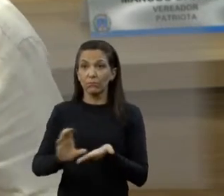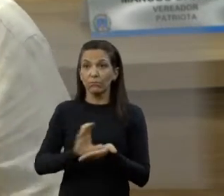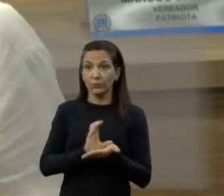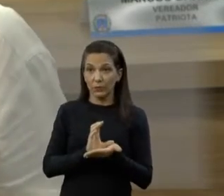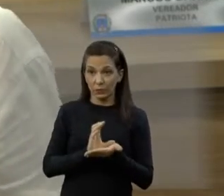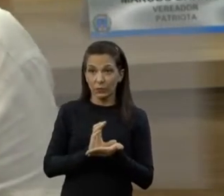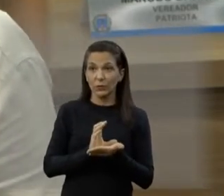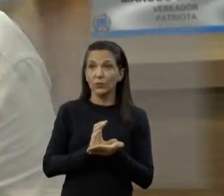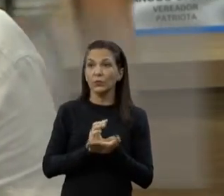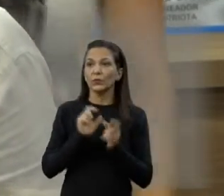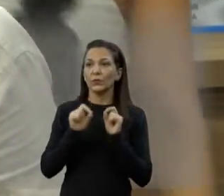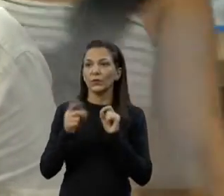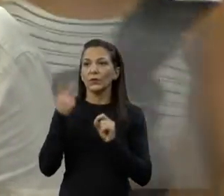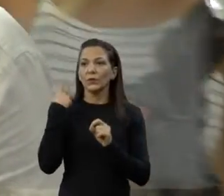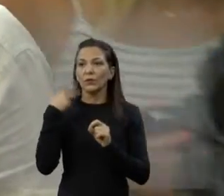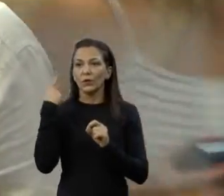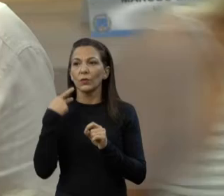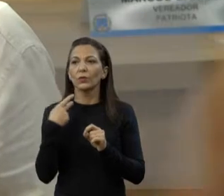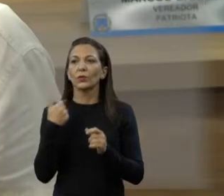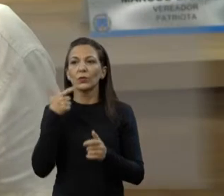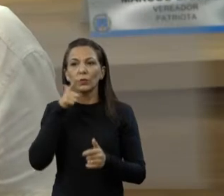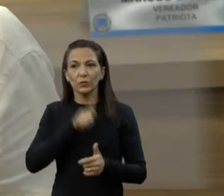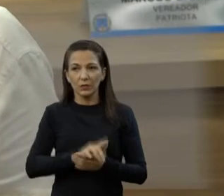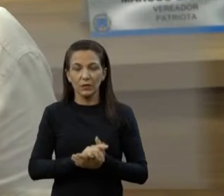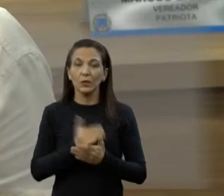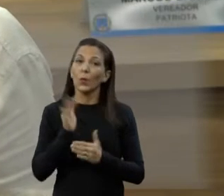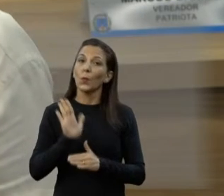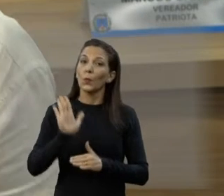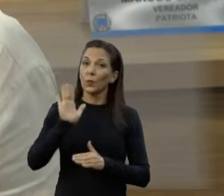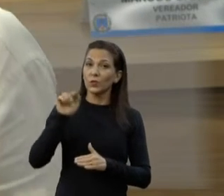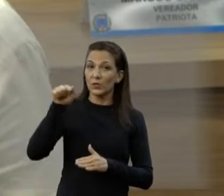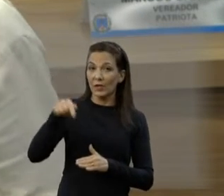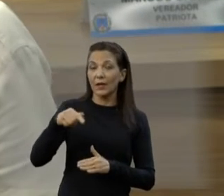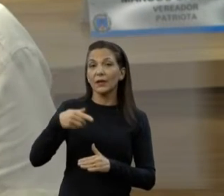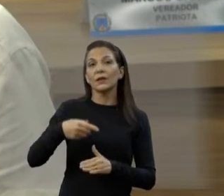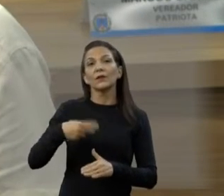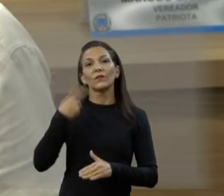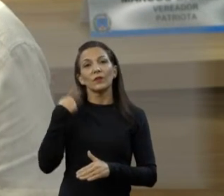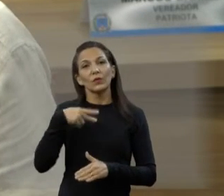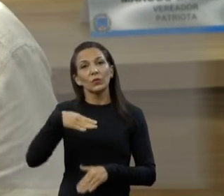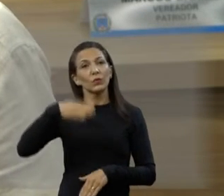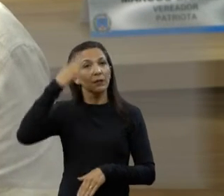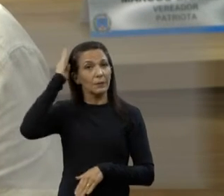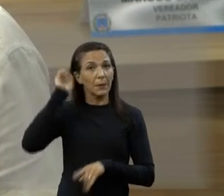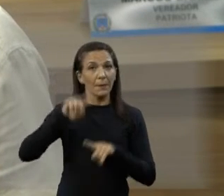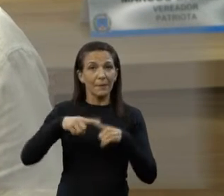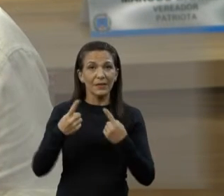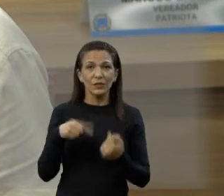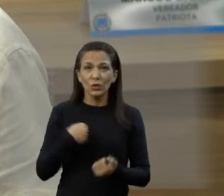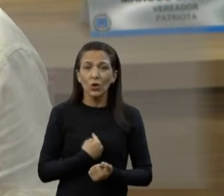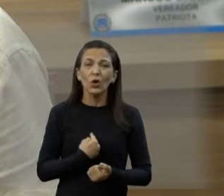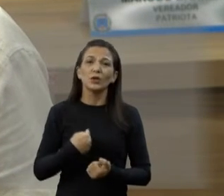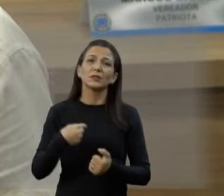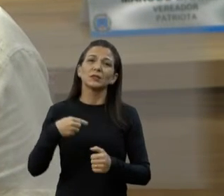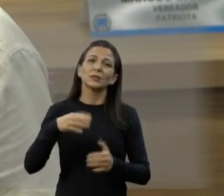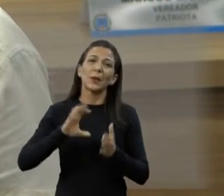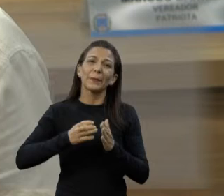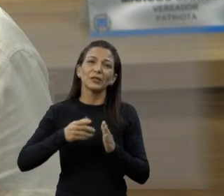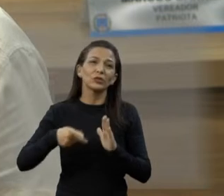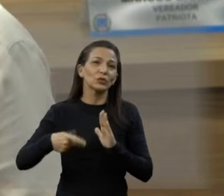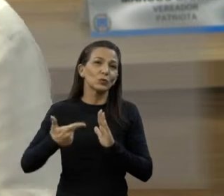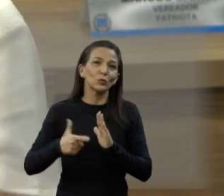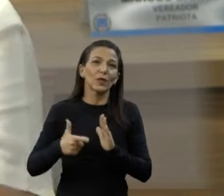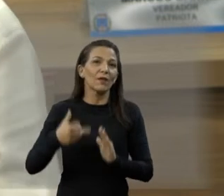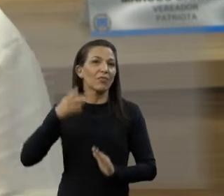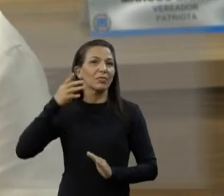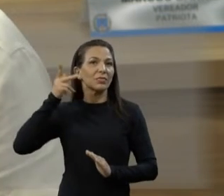para que esse valor poderá ser Submisso foi isso que eu prometi por Damiana mas o meu partido e felizmente nós o resultado então ficou difícil para